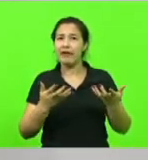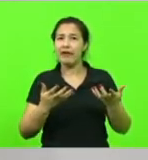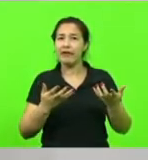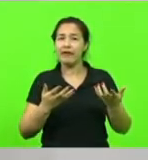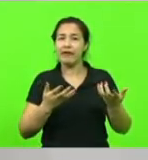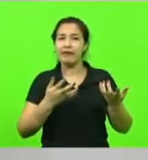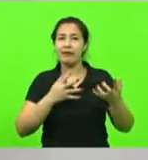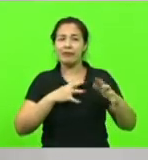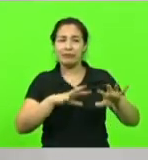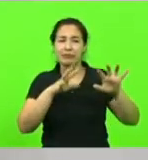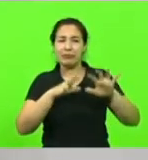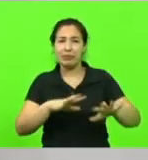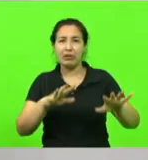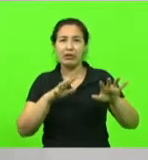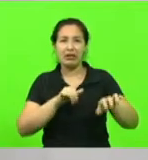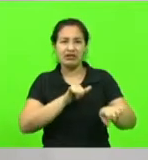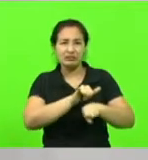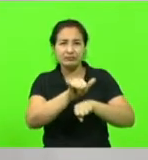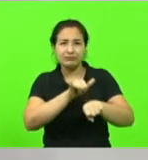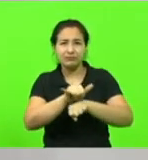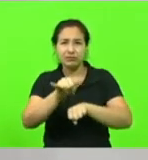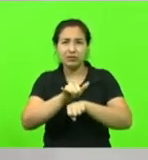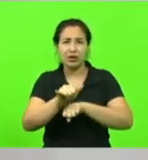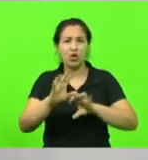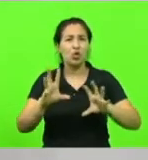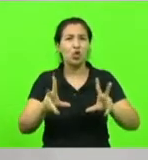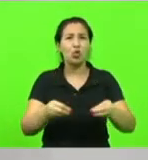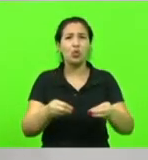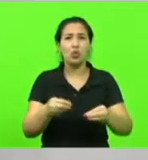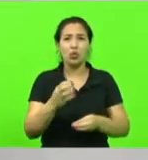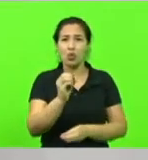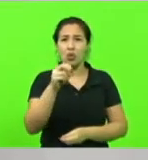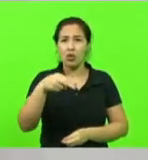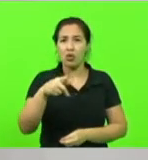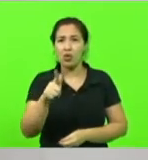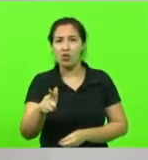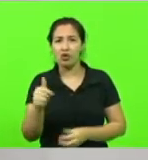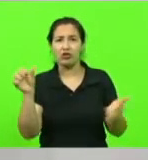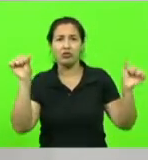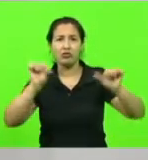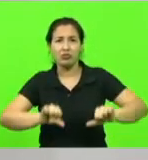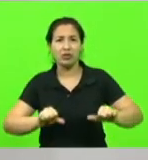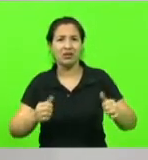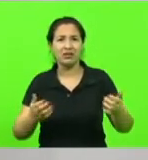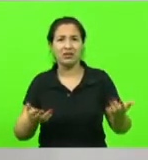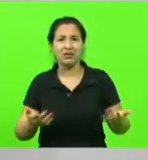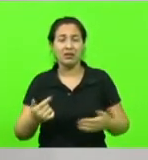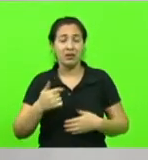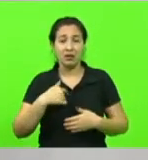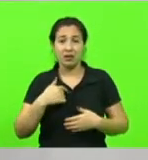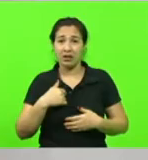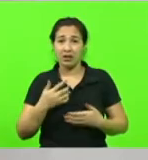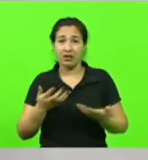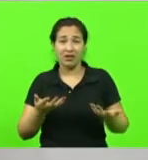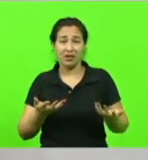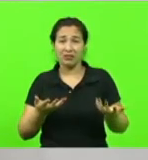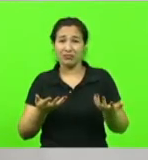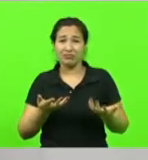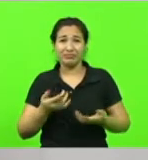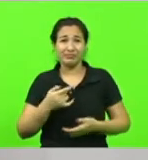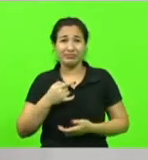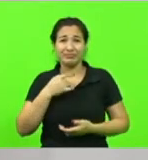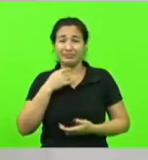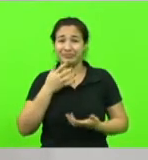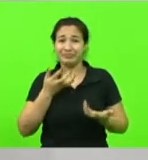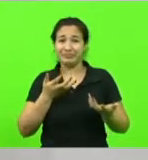sociedade catarinense que as ONGs são todas do mal? Eu me limito a não me permitir mais que um minuto sobre